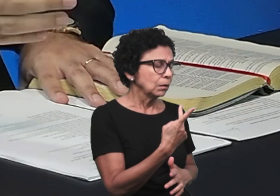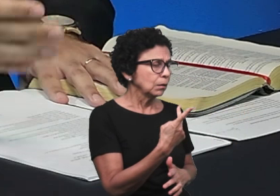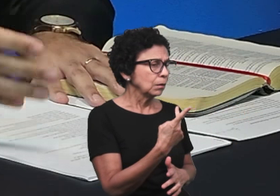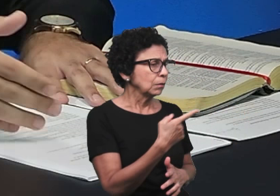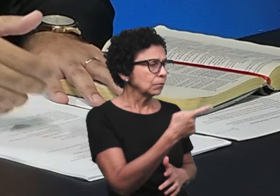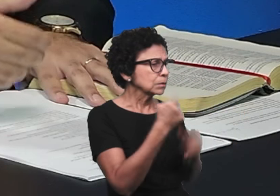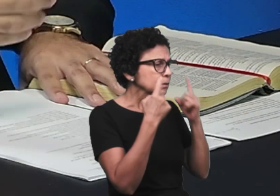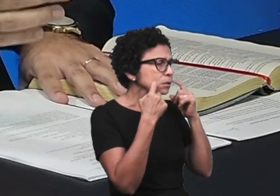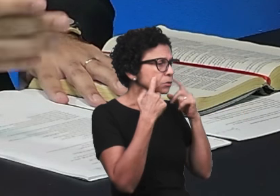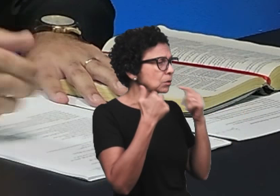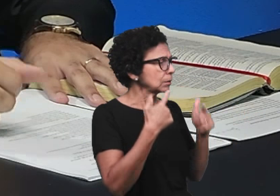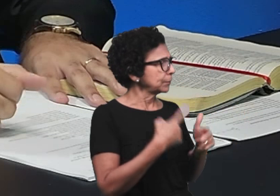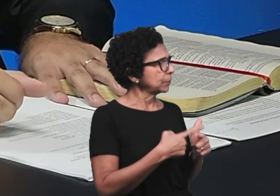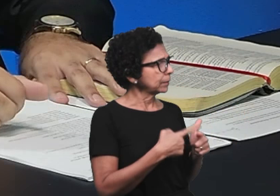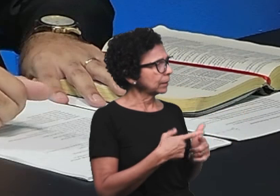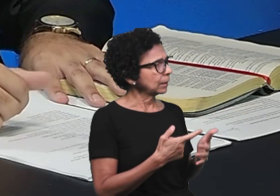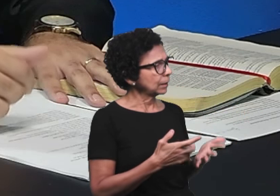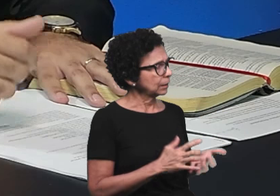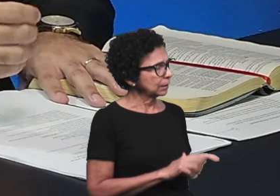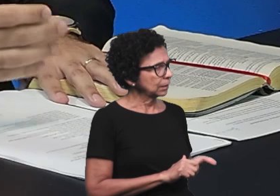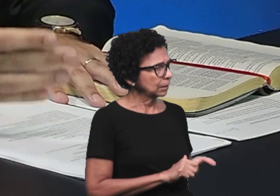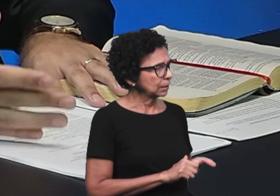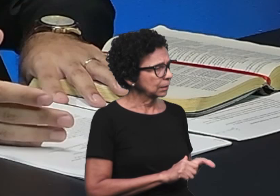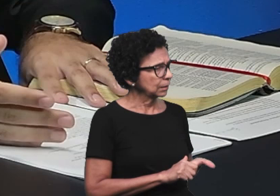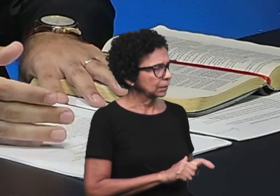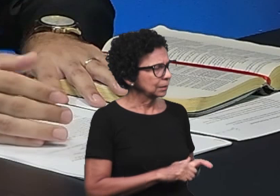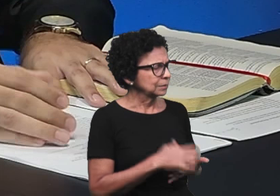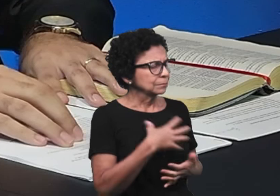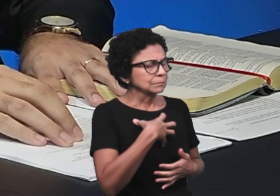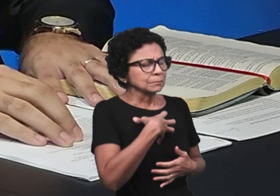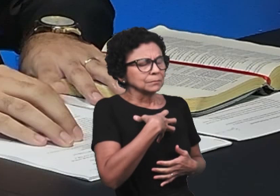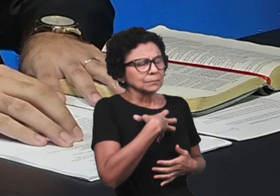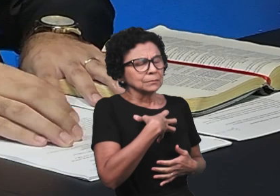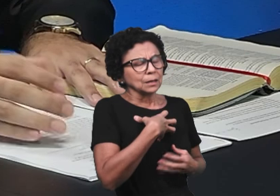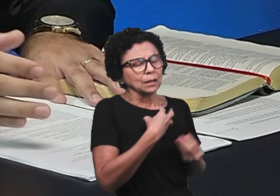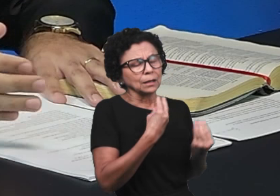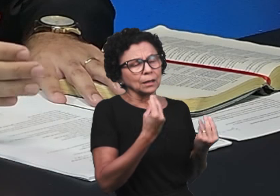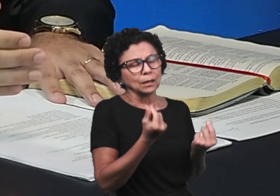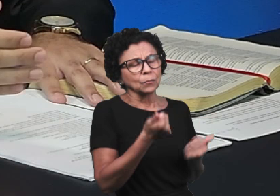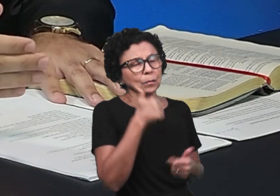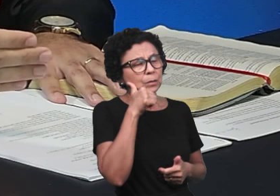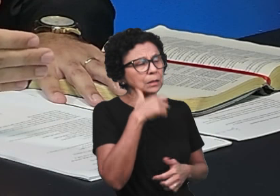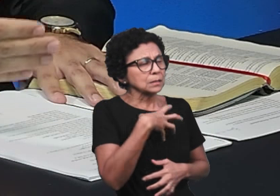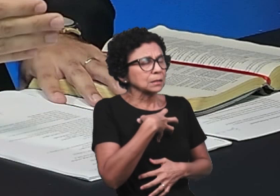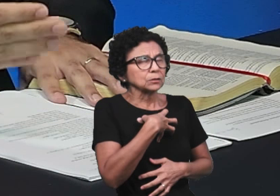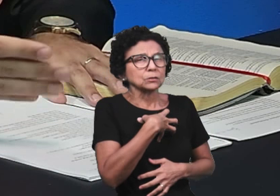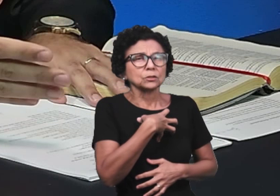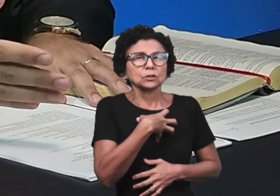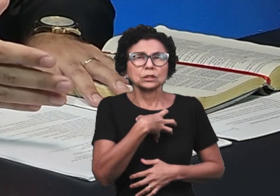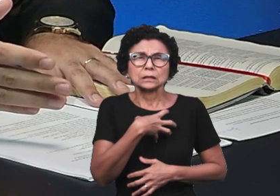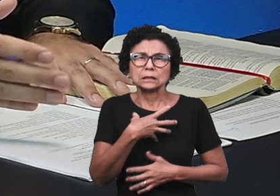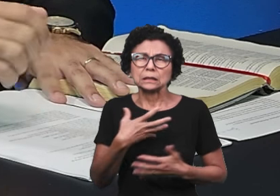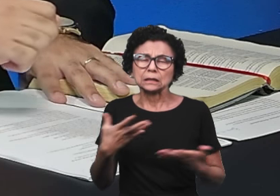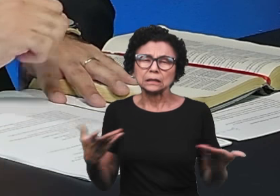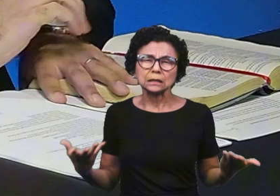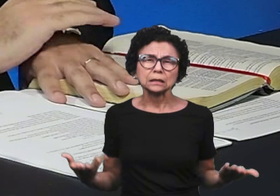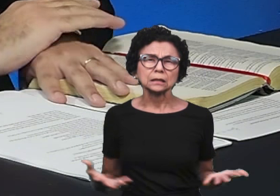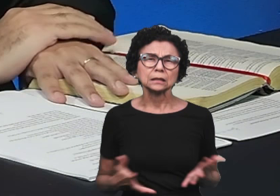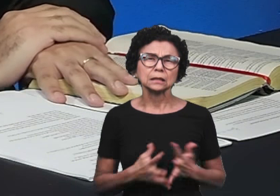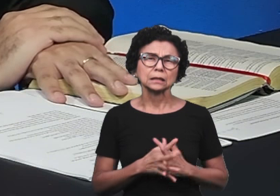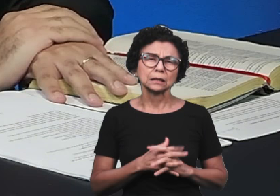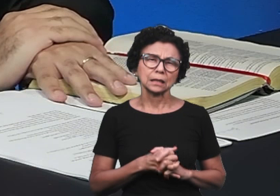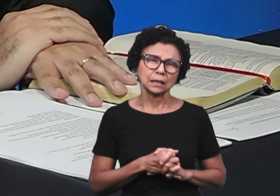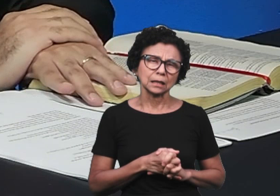choras? E ela chorando ali, uma mulher cheia de sentimentos, né? Uma mulher que foi levar as especiarias para ungir o corpo